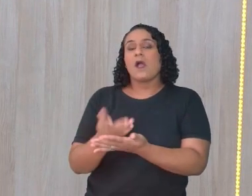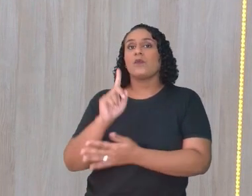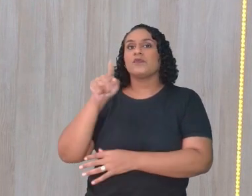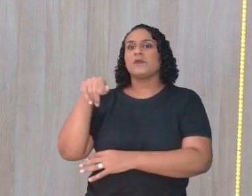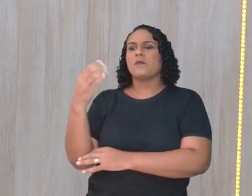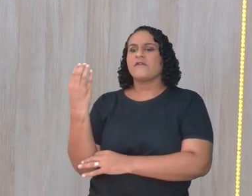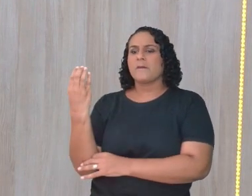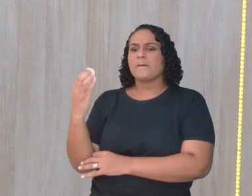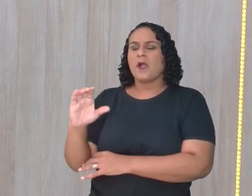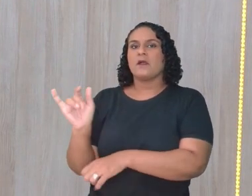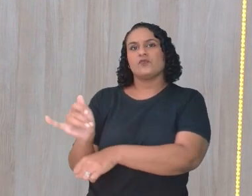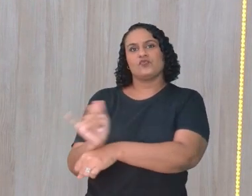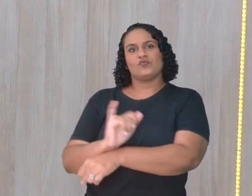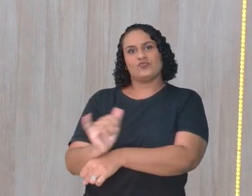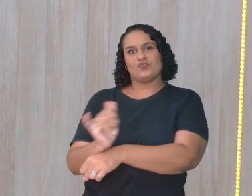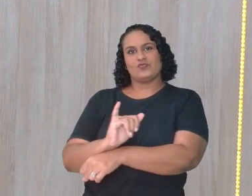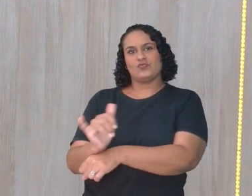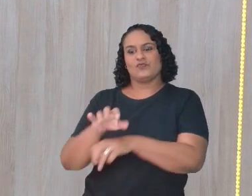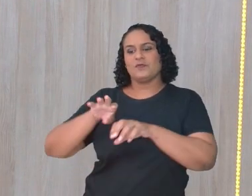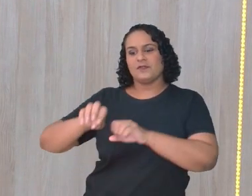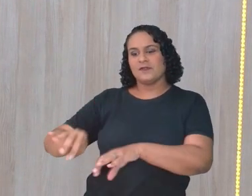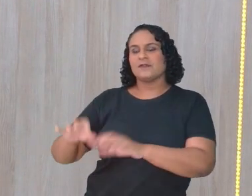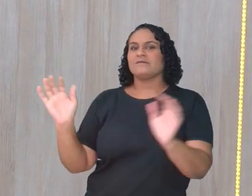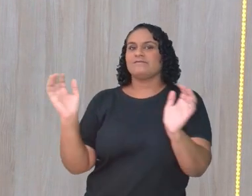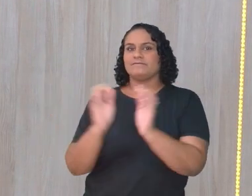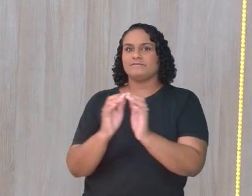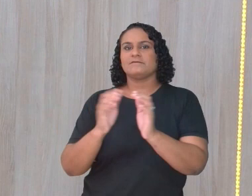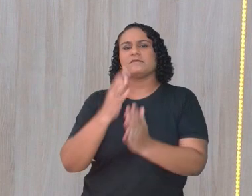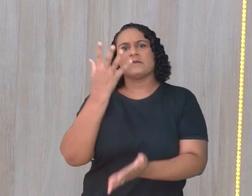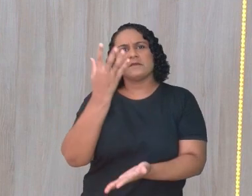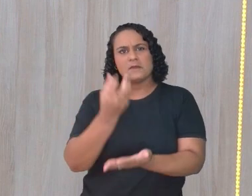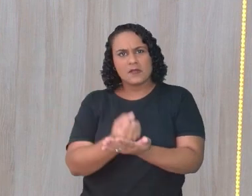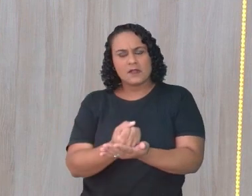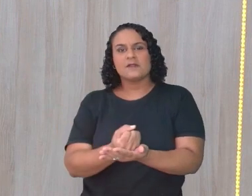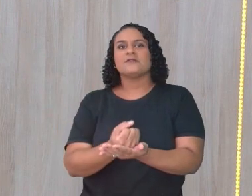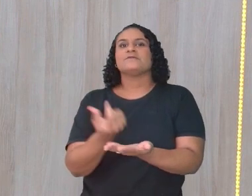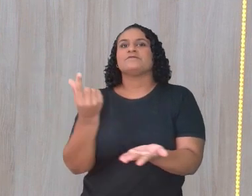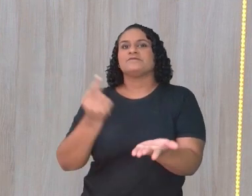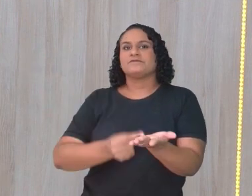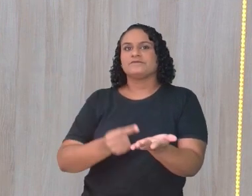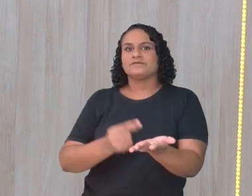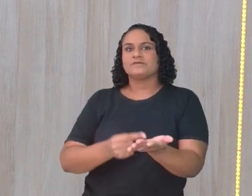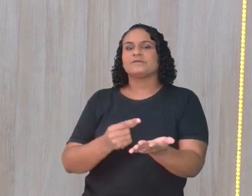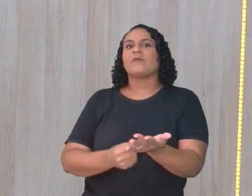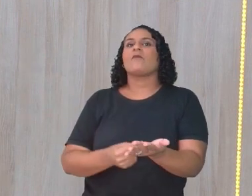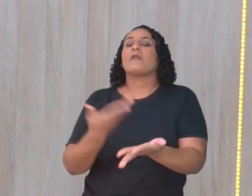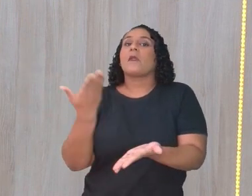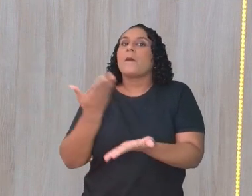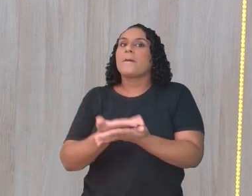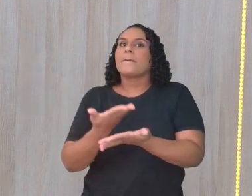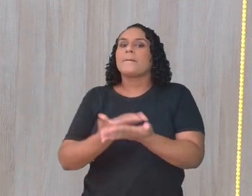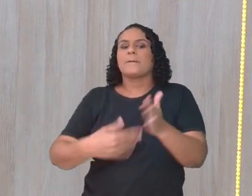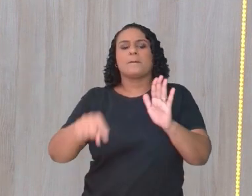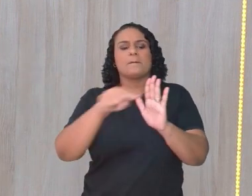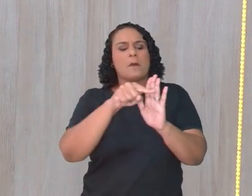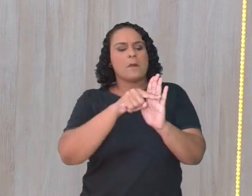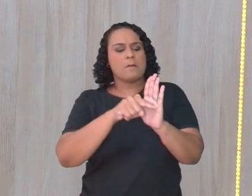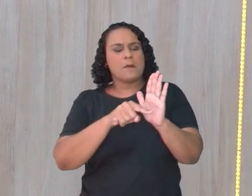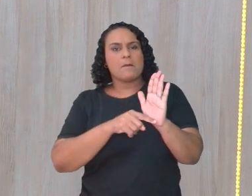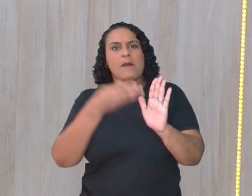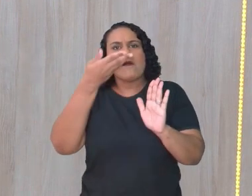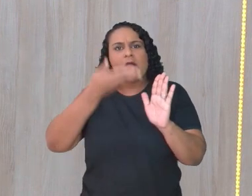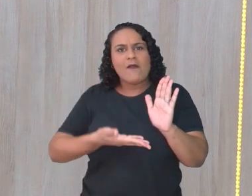no aplicativo Educa Recife. Baixa o aplicativo, vai lá no playlist, escolhe a aula, está disponível todas as aulas que